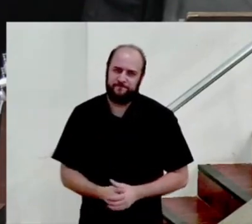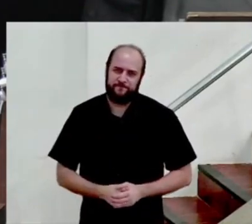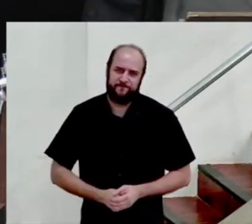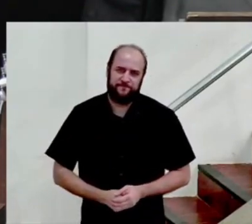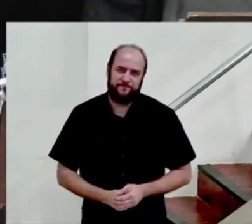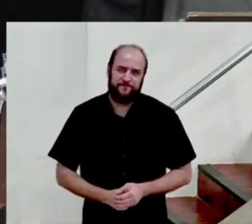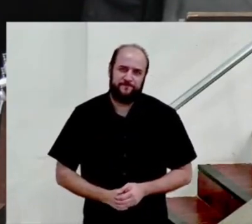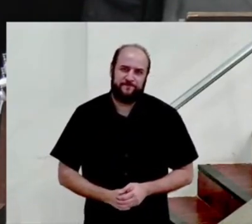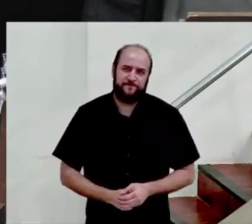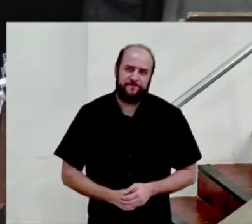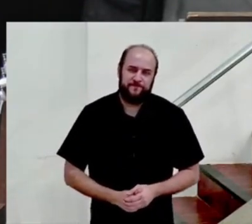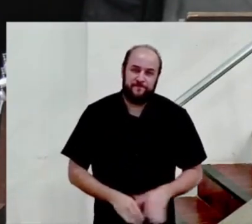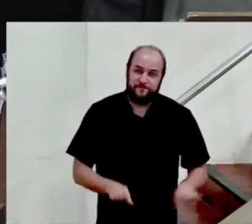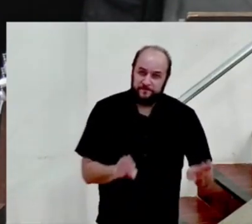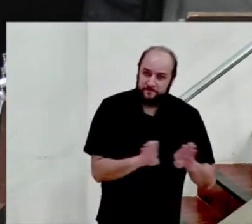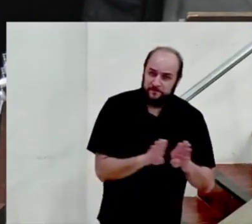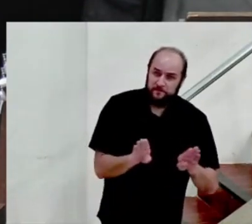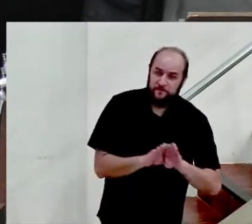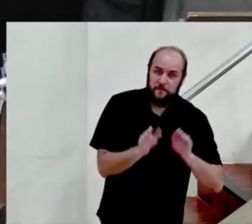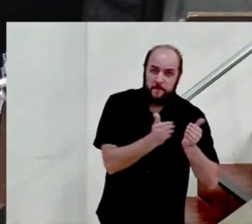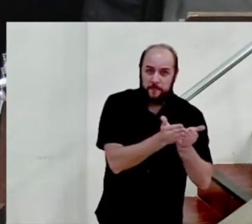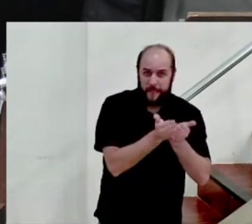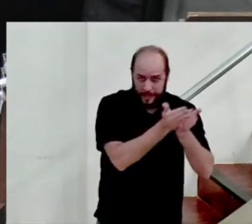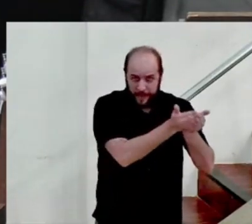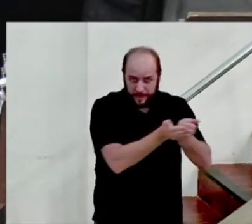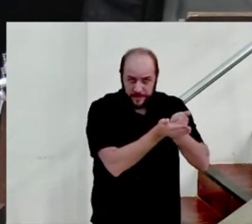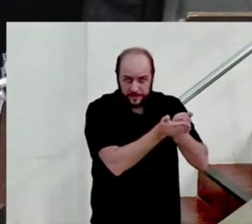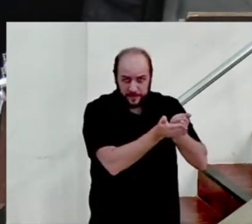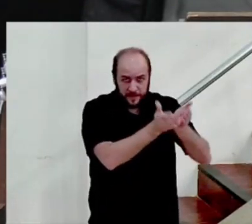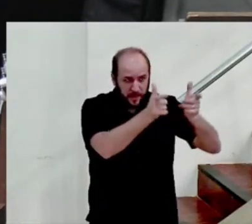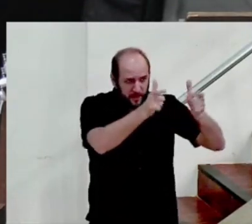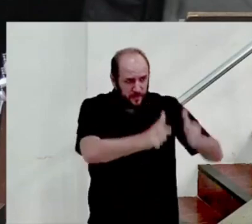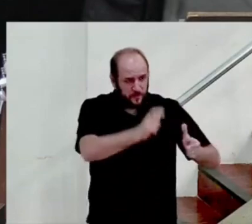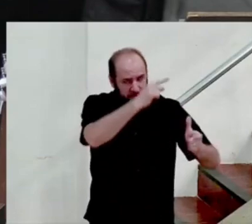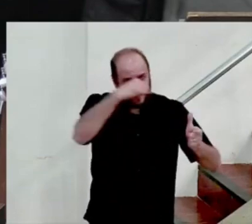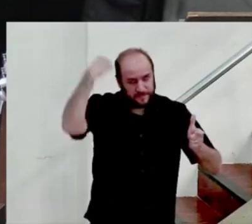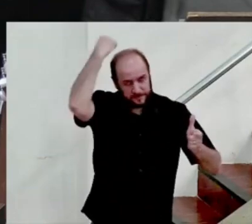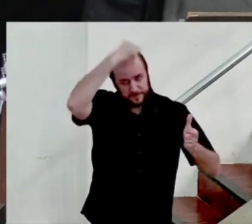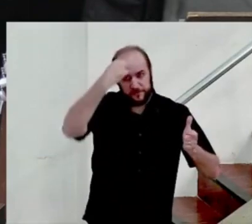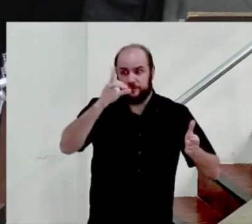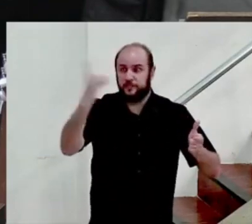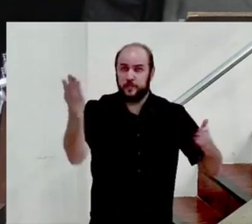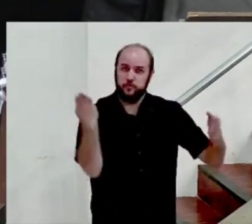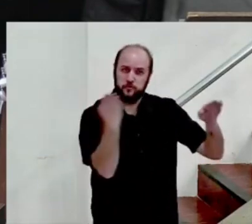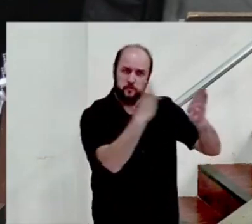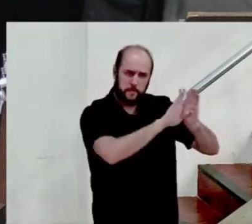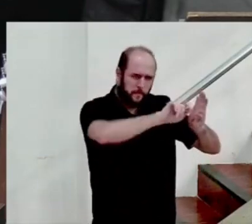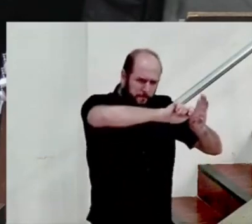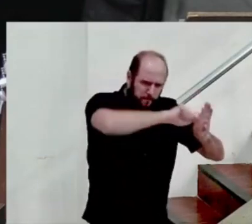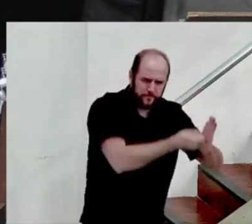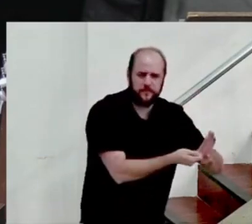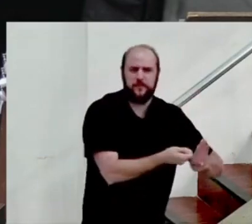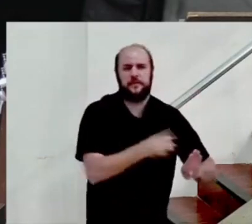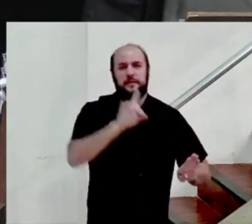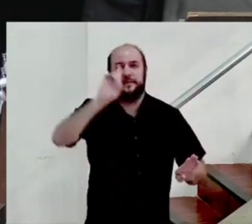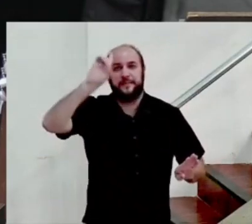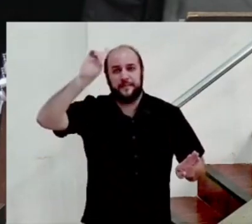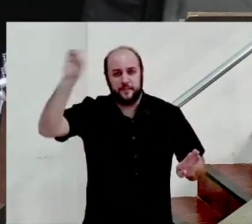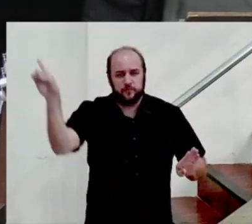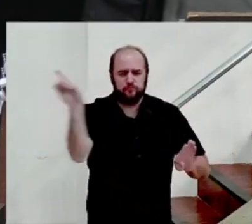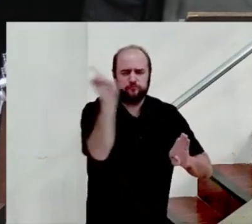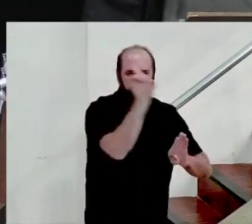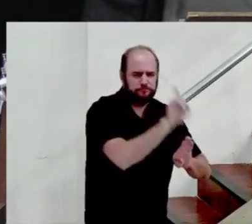Assim também a arca passa a ser um santuário. Quando Deus fecha a porta, Deus se coloca com Noé naquela